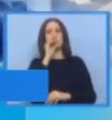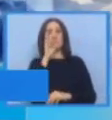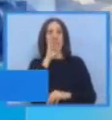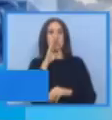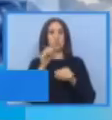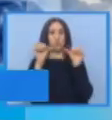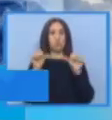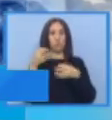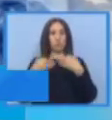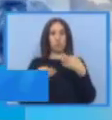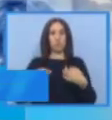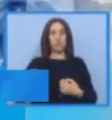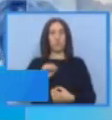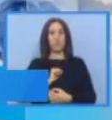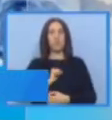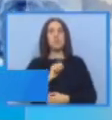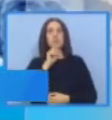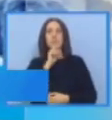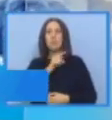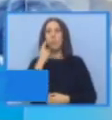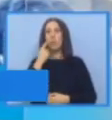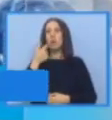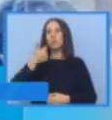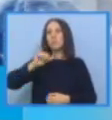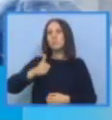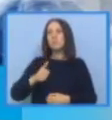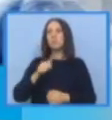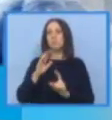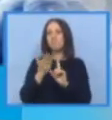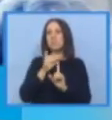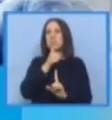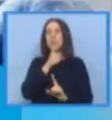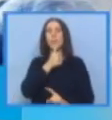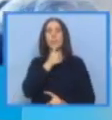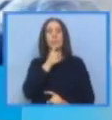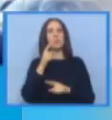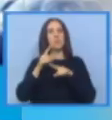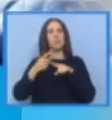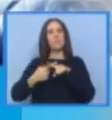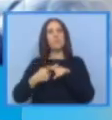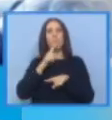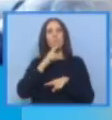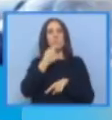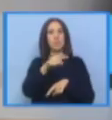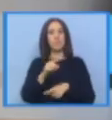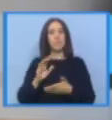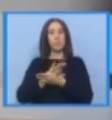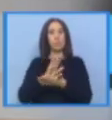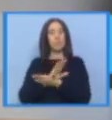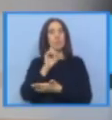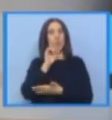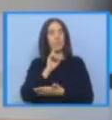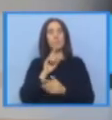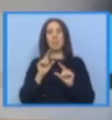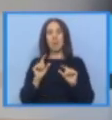nosso sistema judicial tem capacidade para julgar e sentenciar contra os interesses instalados. A jornalista da Rádio Renascença,